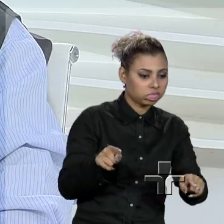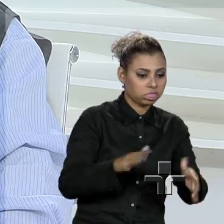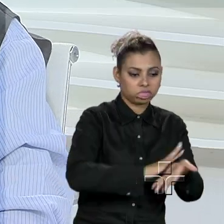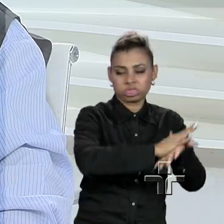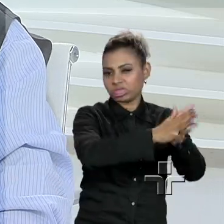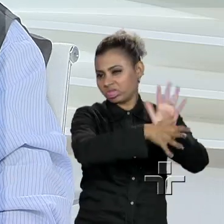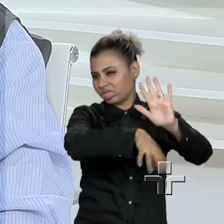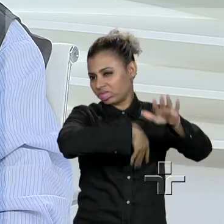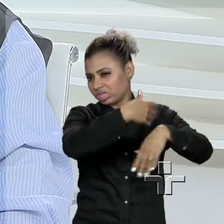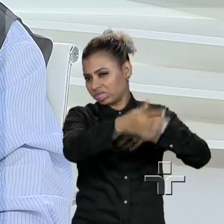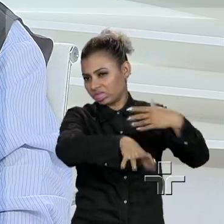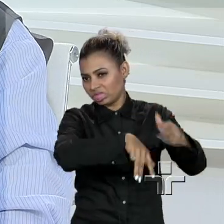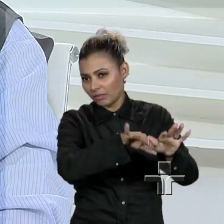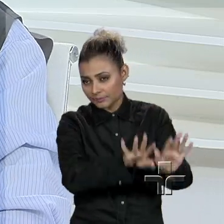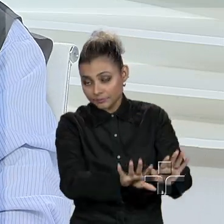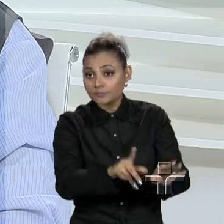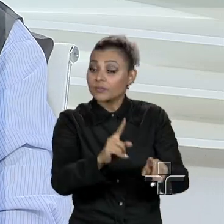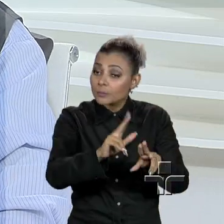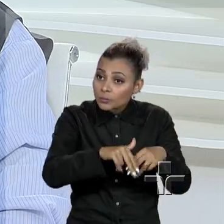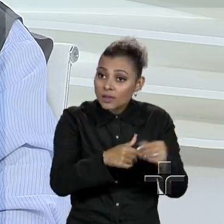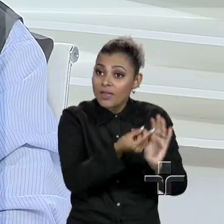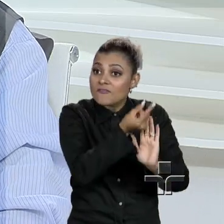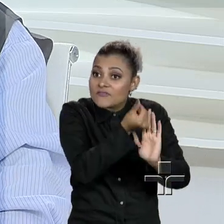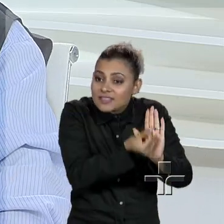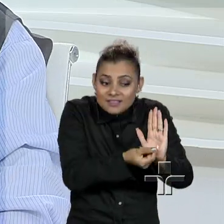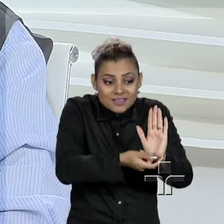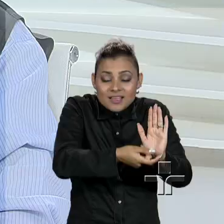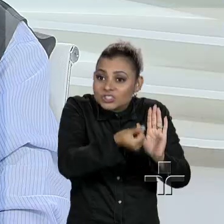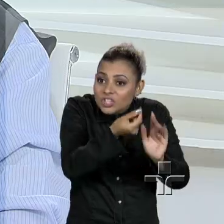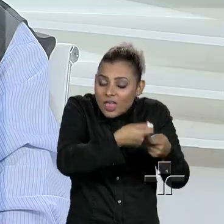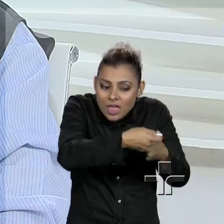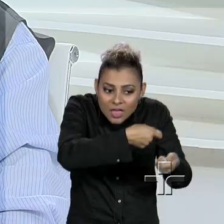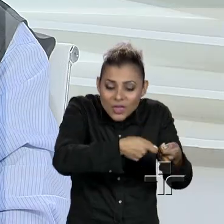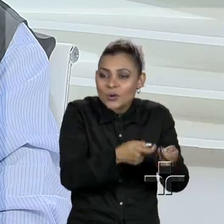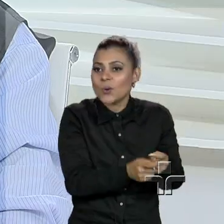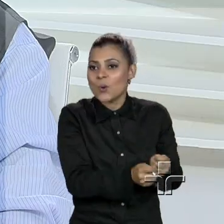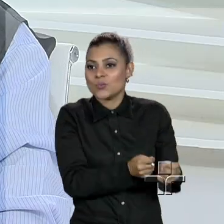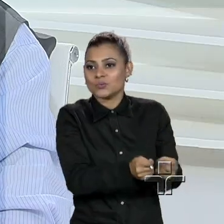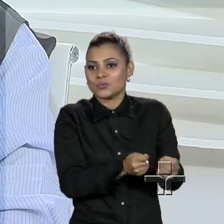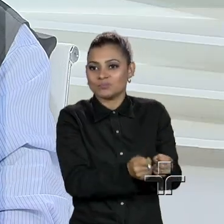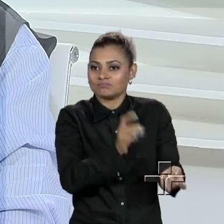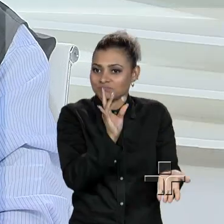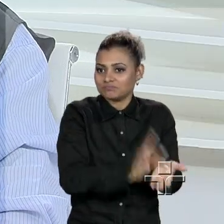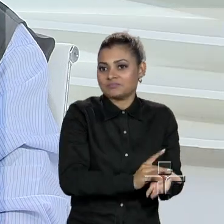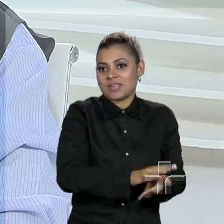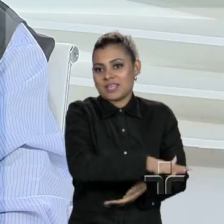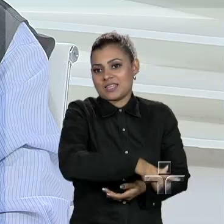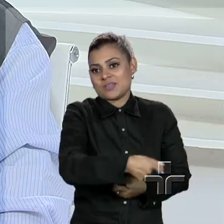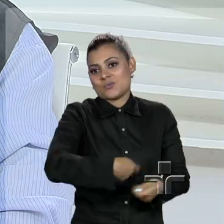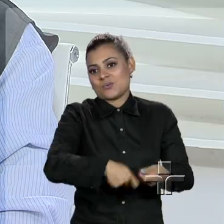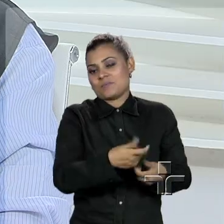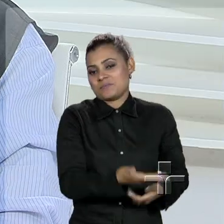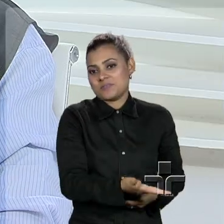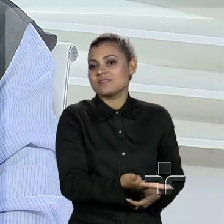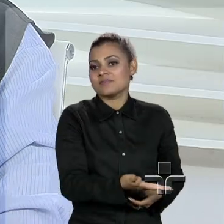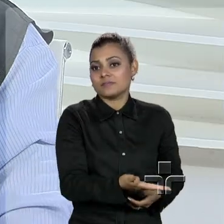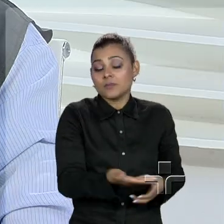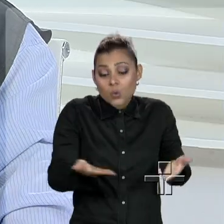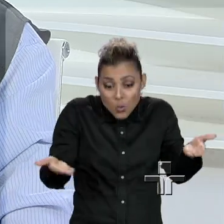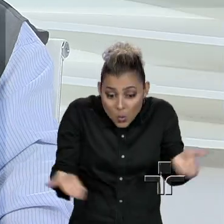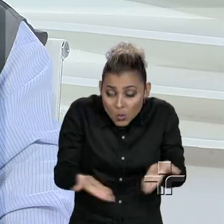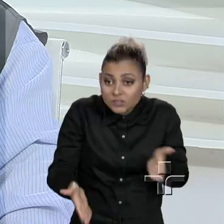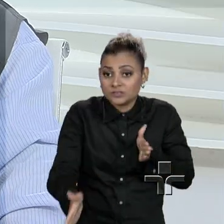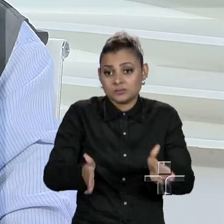as finanças voltaram ao estado que eram antes, controlaram o setor real da economia. Nós estamos vivendo